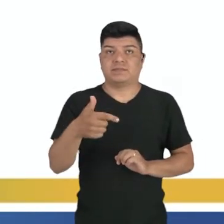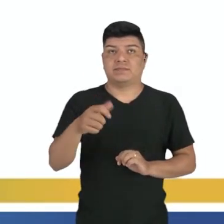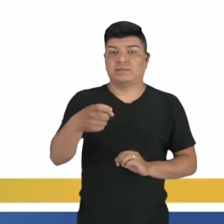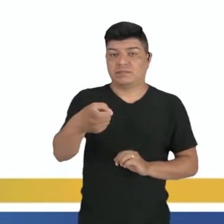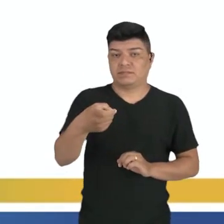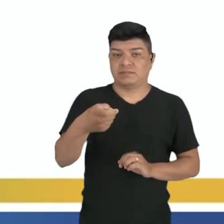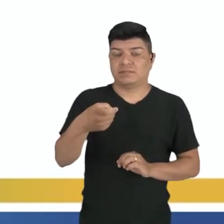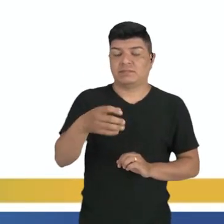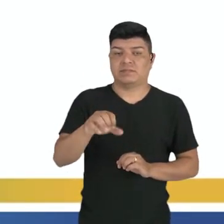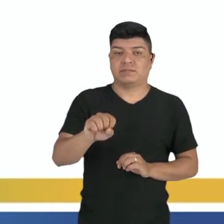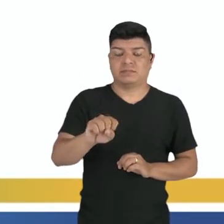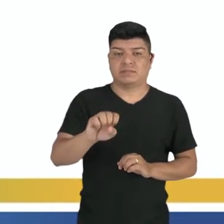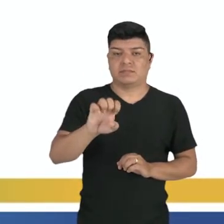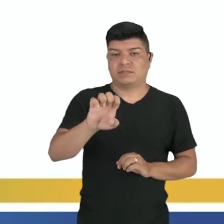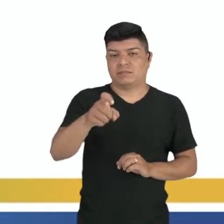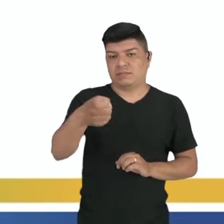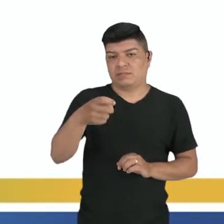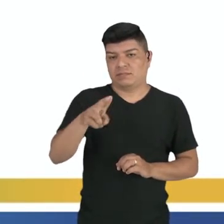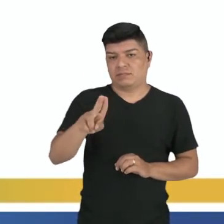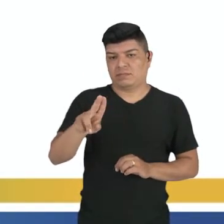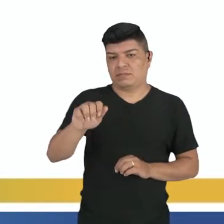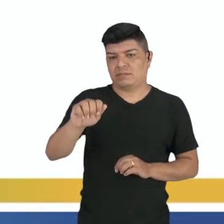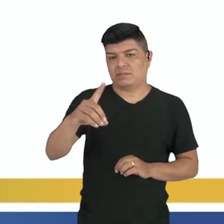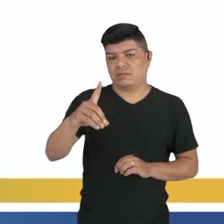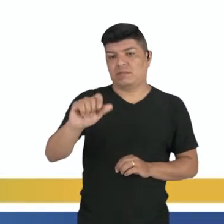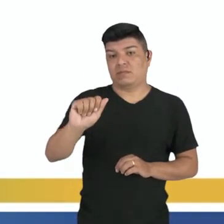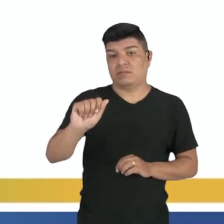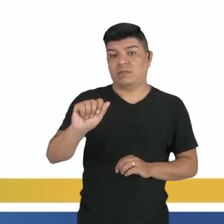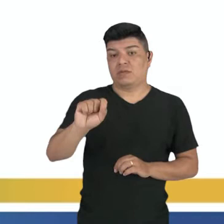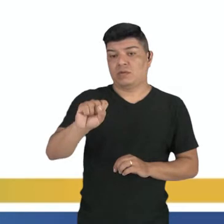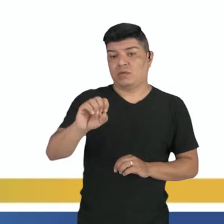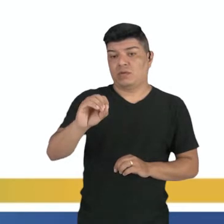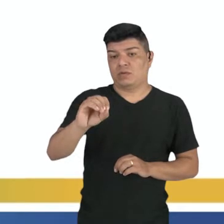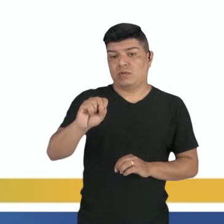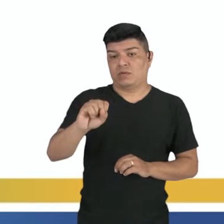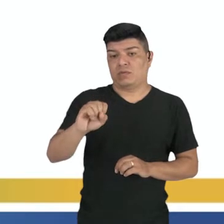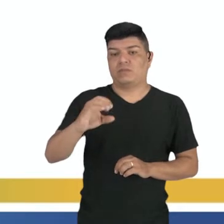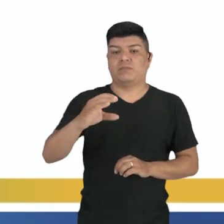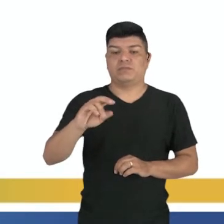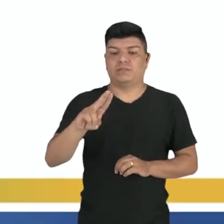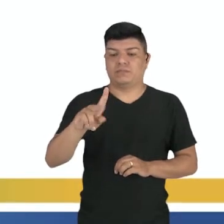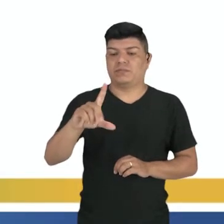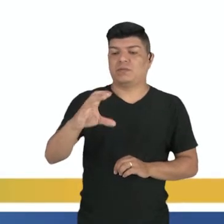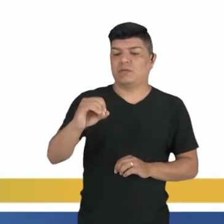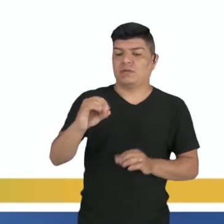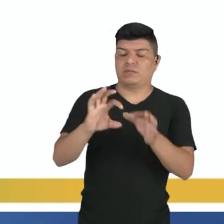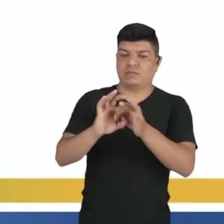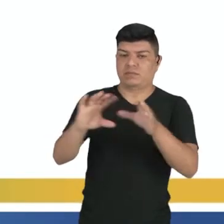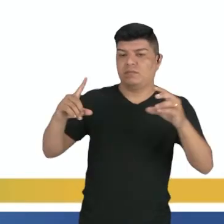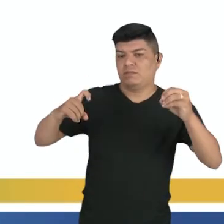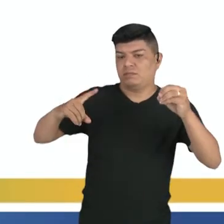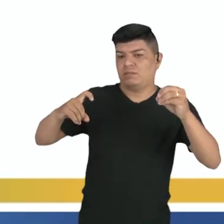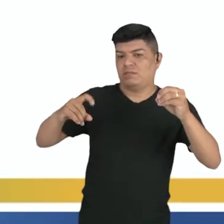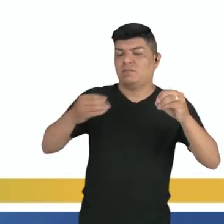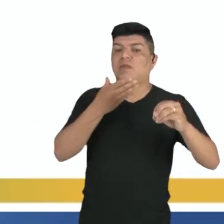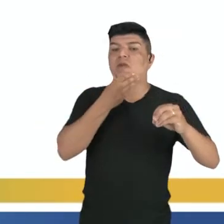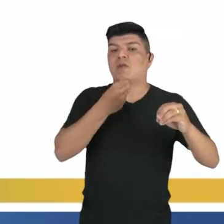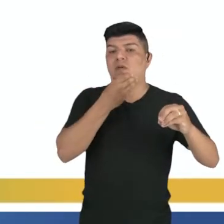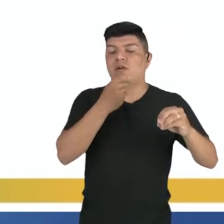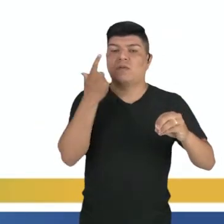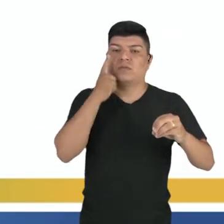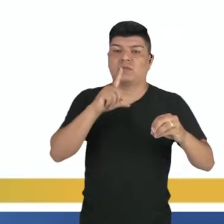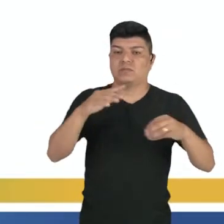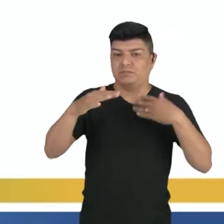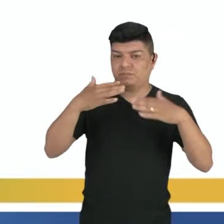reprodução sexuada, o que eu observo aí? O ósculo vai se abrir e vai liberar o gameta masculino, que tem a capacidade